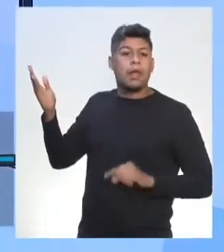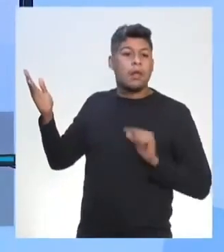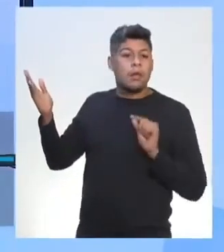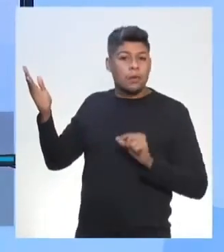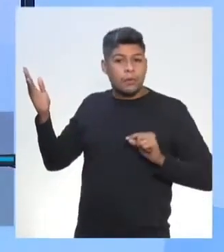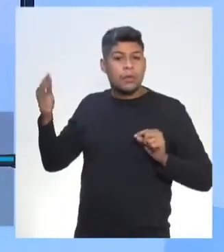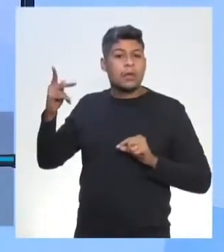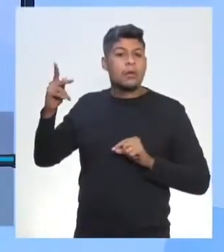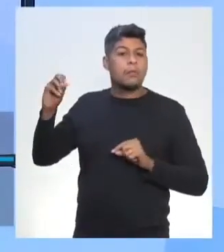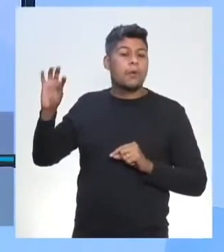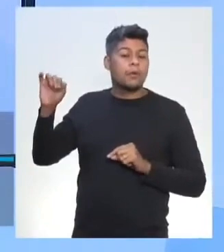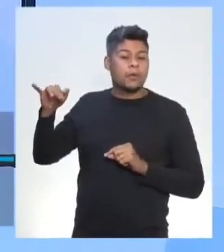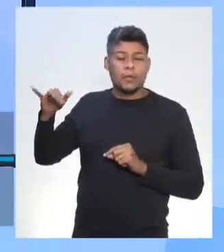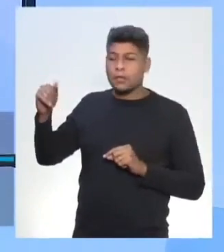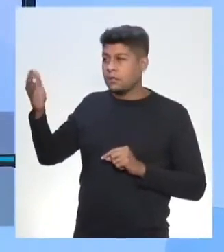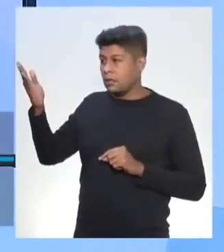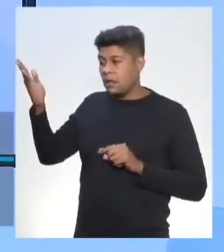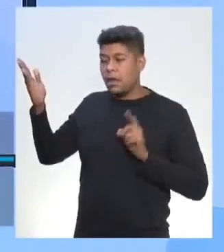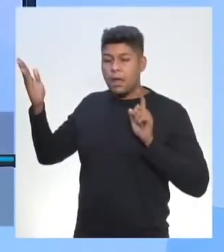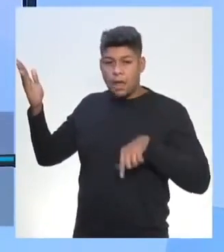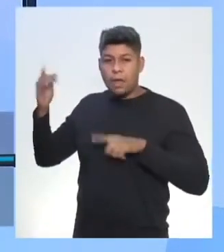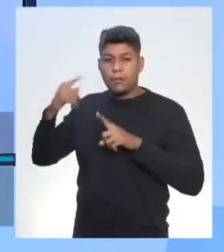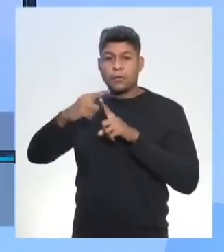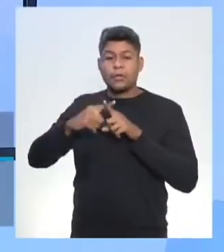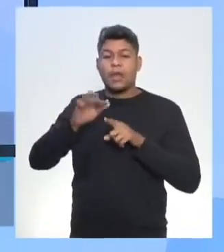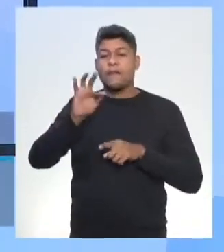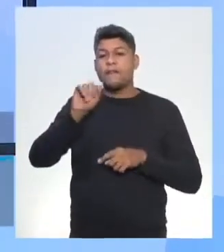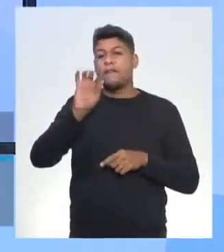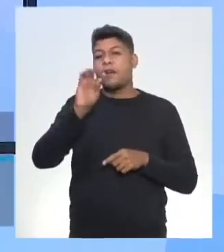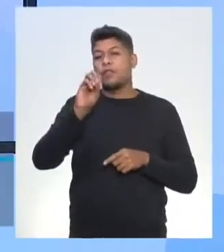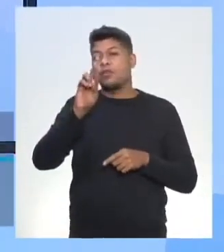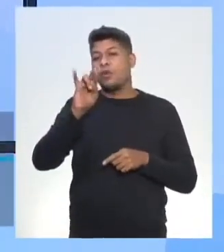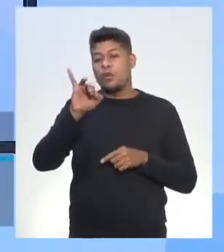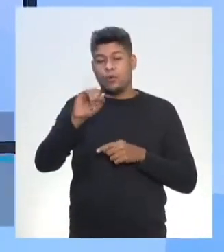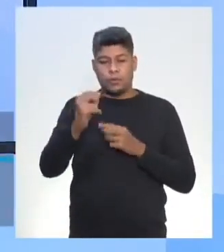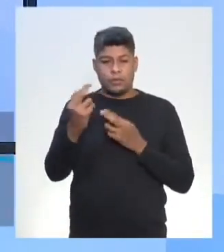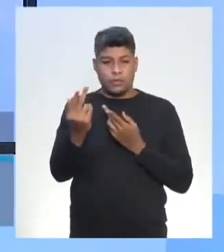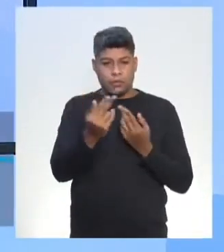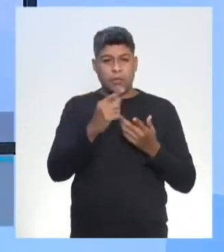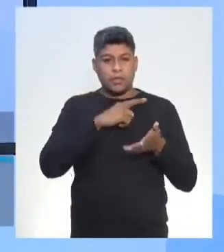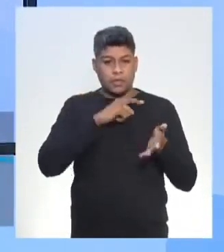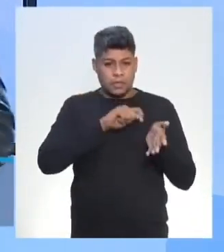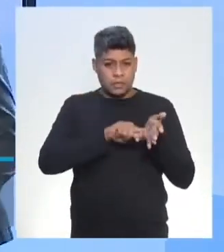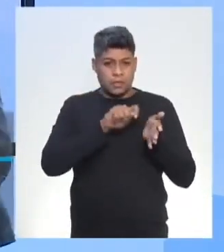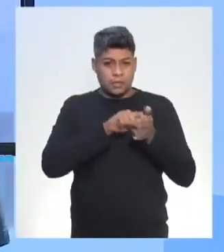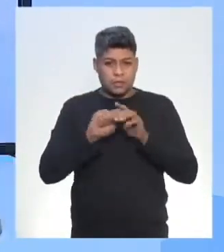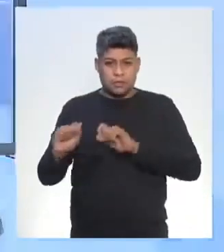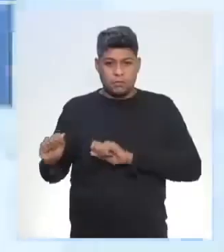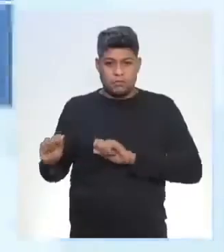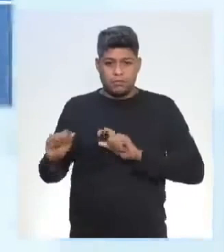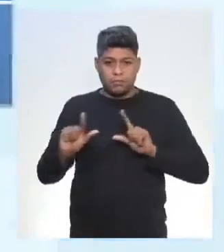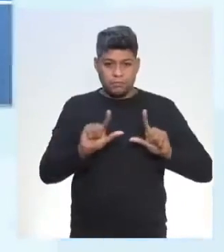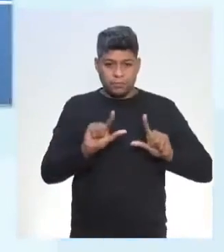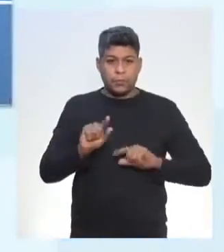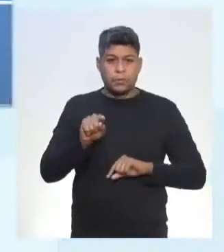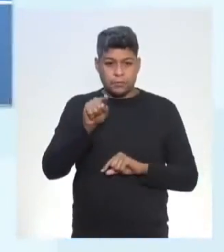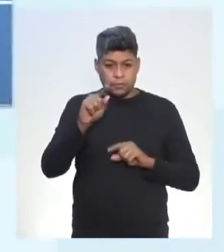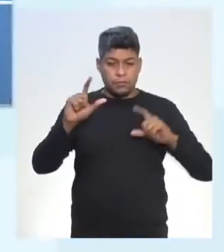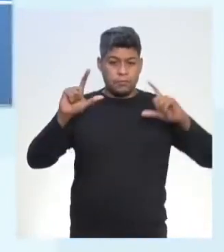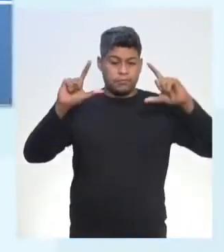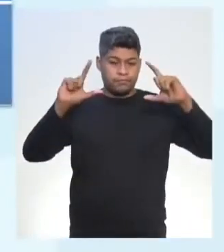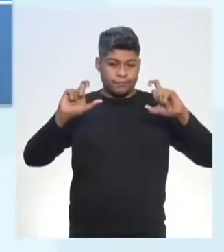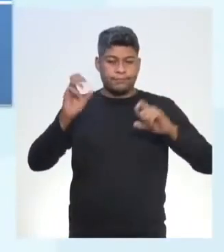a potência como uma multiplicação de fatores iguais. E aí eu deixei escrito, pode colocar na telinha, por favor, para vocês tirarem um